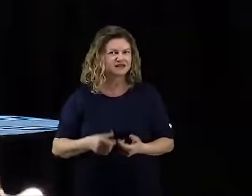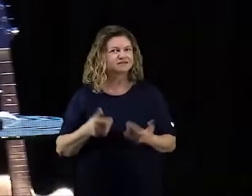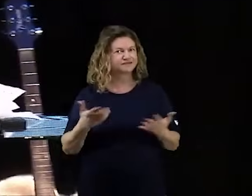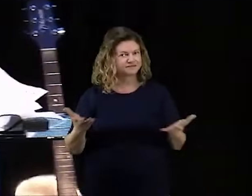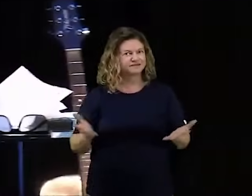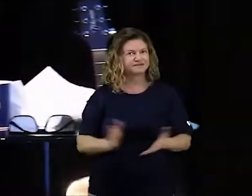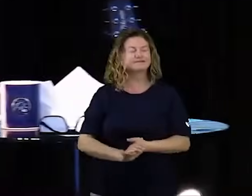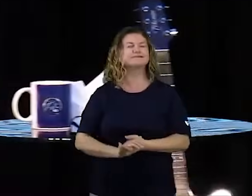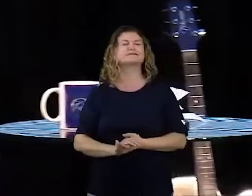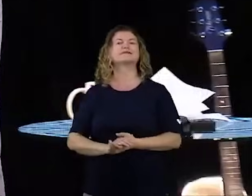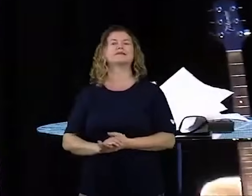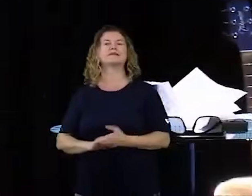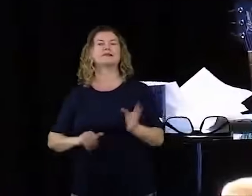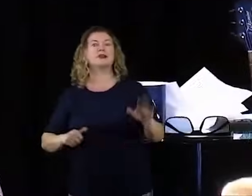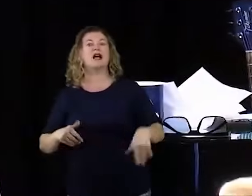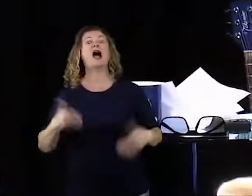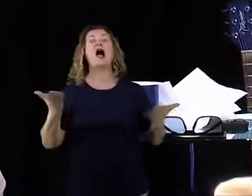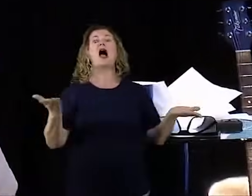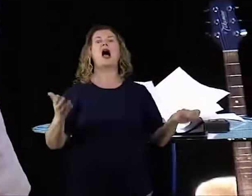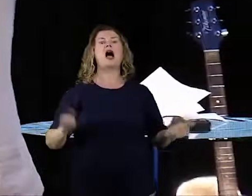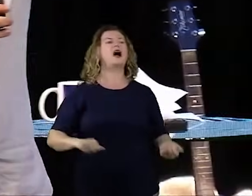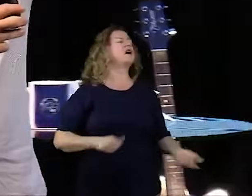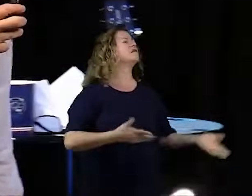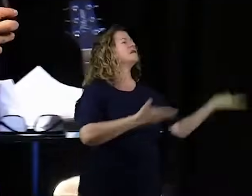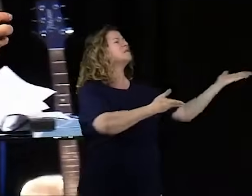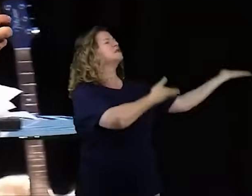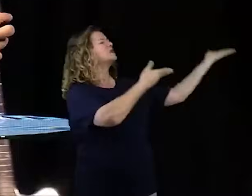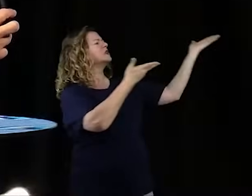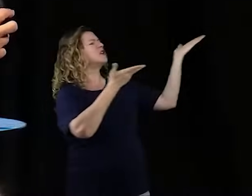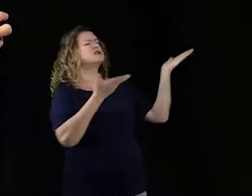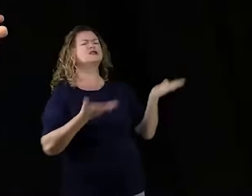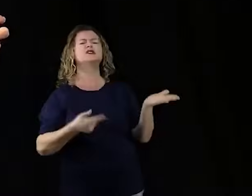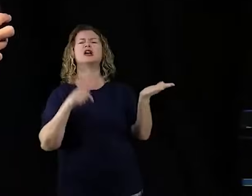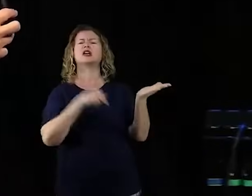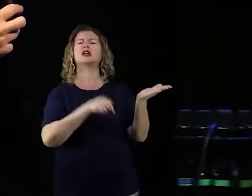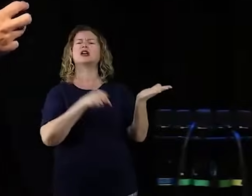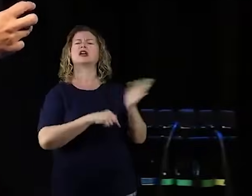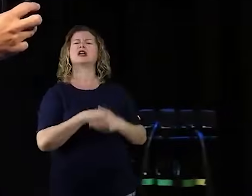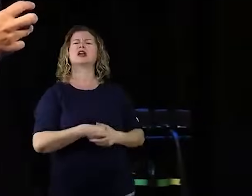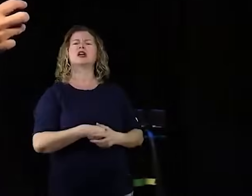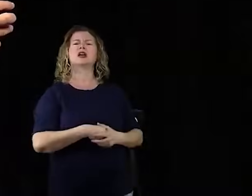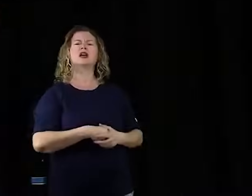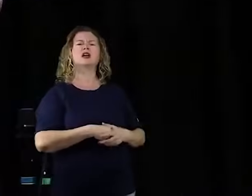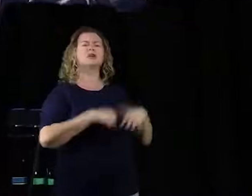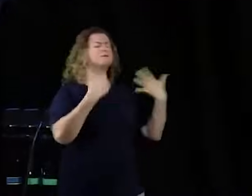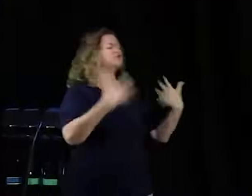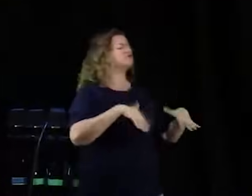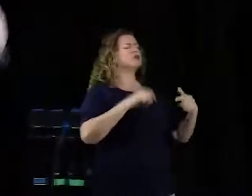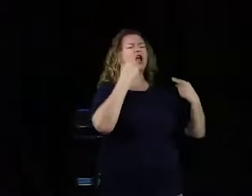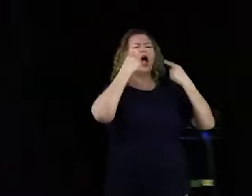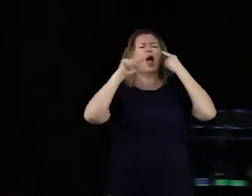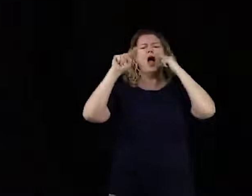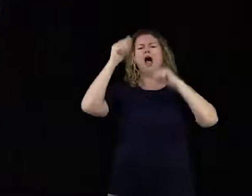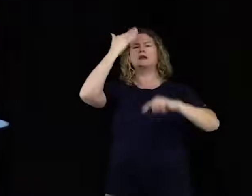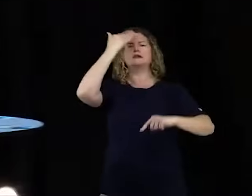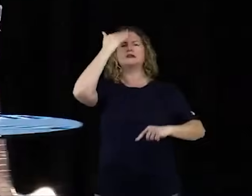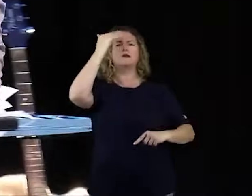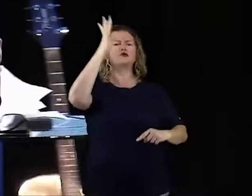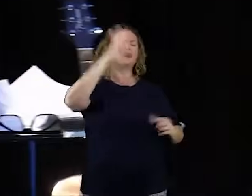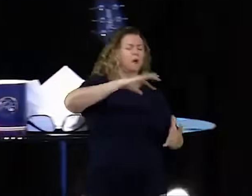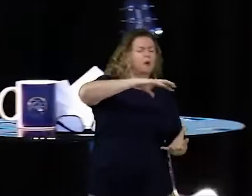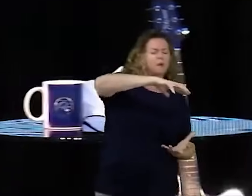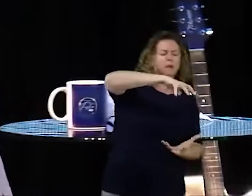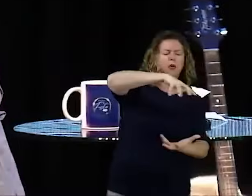vamos trazer aqui o fulan de tal o babal chá o adivinho o Mago O Vidente a tia fulana avó não sei